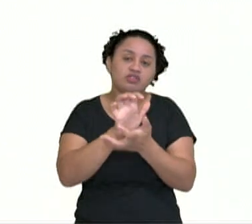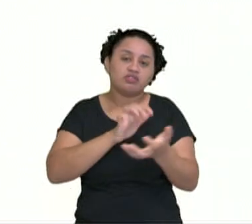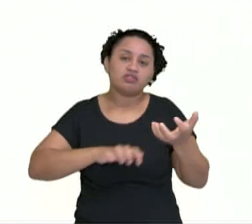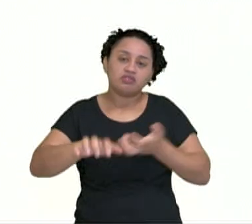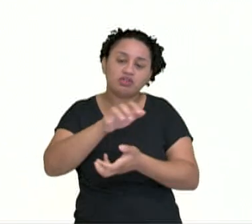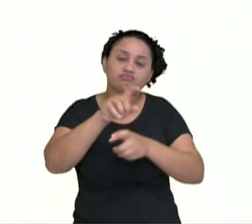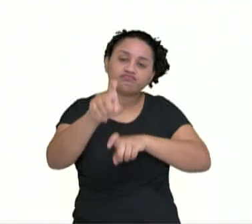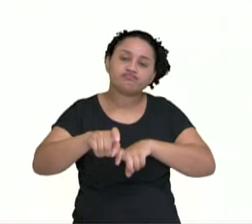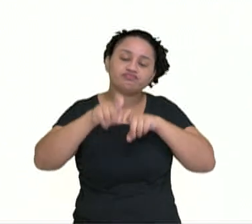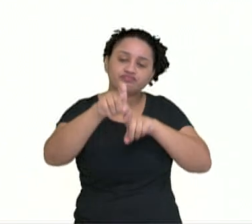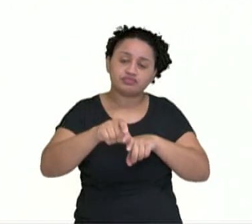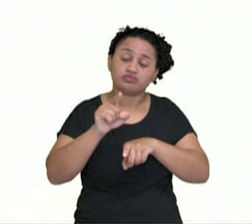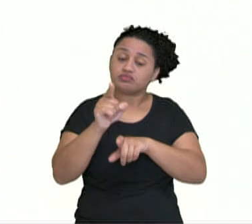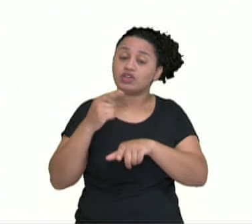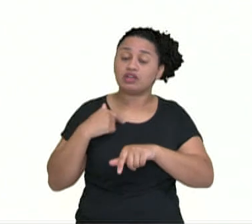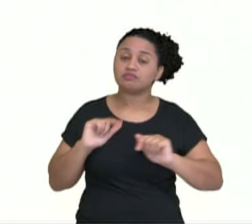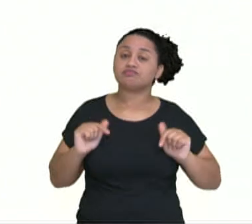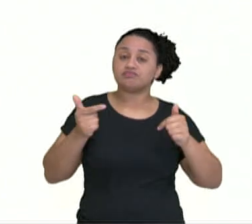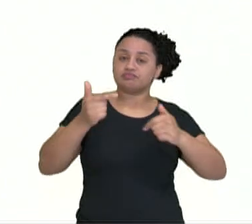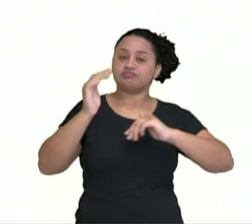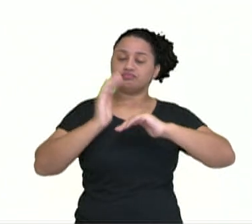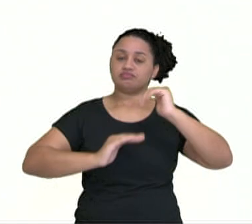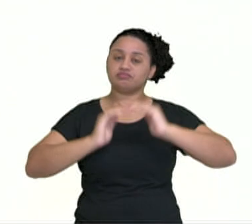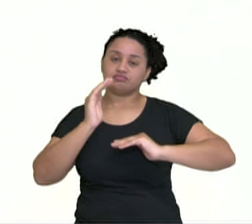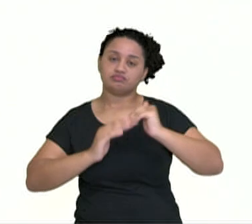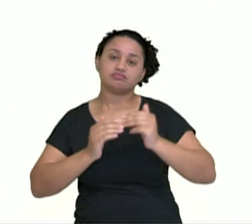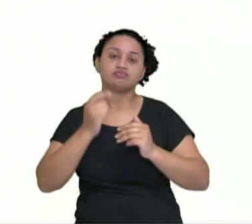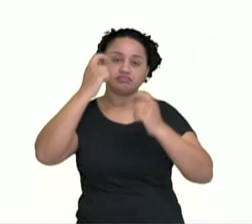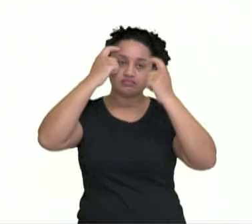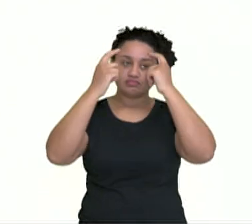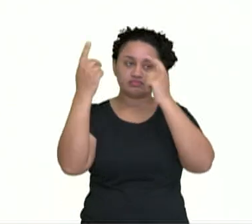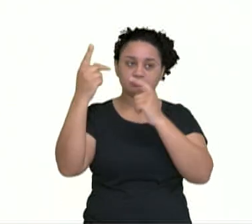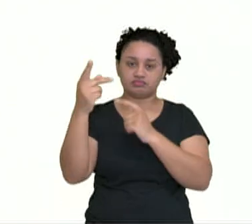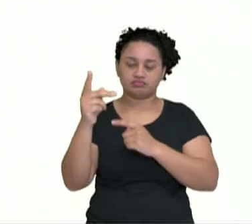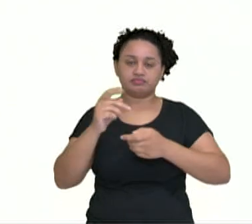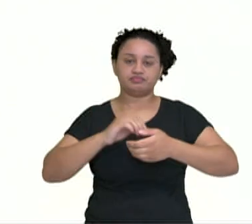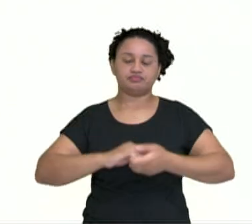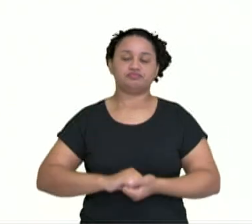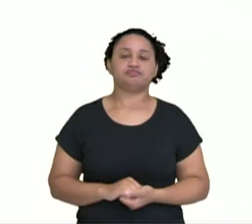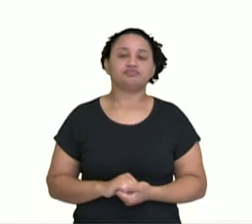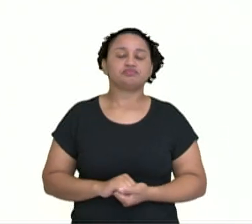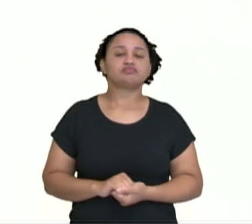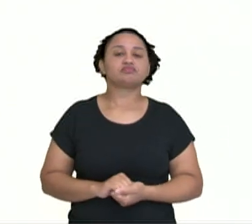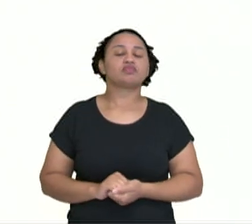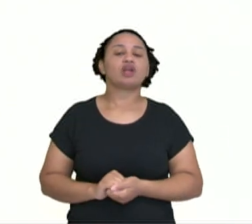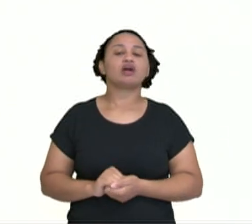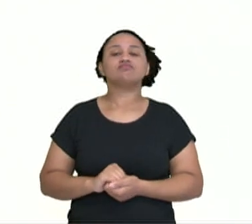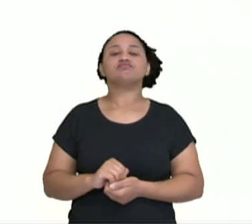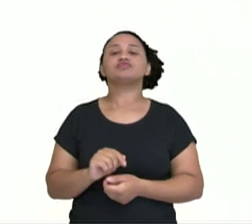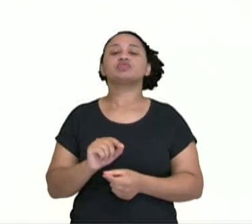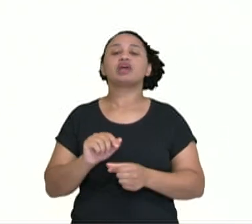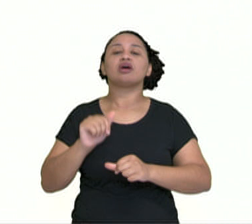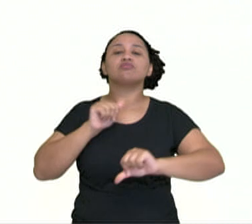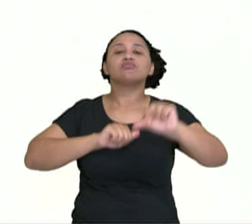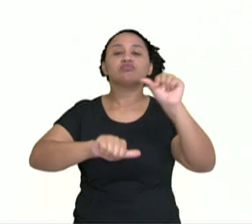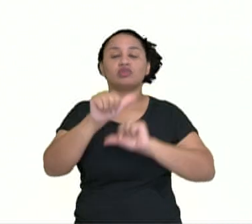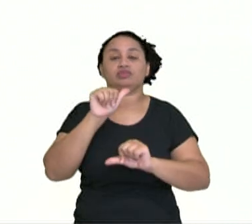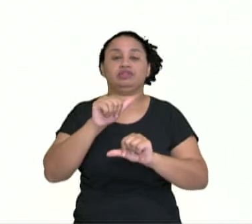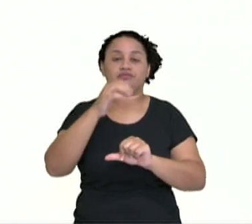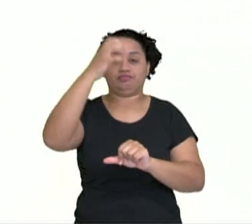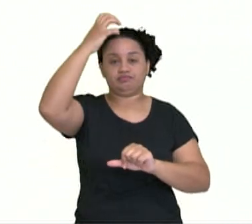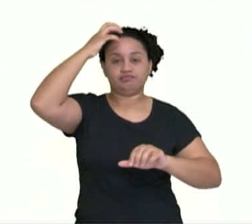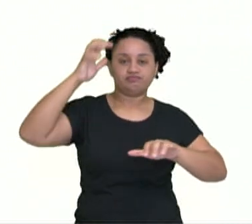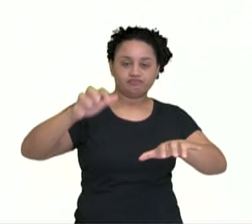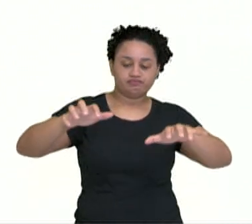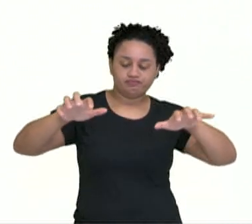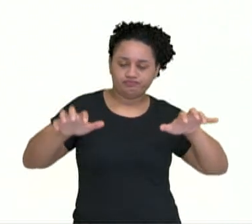em prática as suas ideias. A restauração da monarquia. Temendo